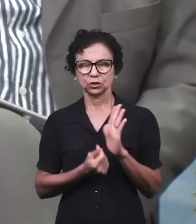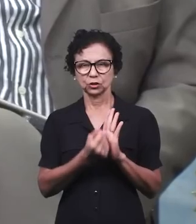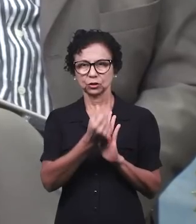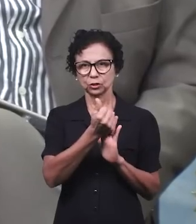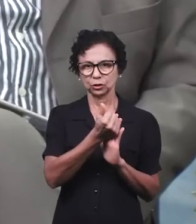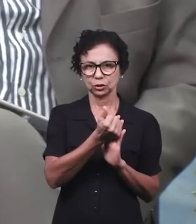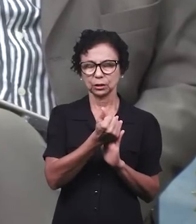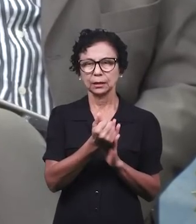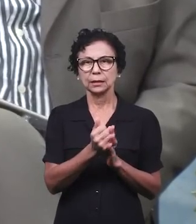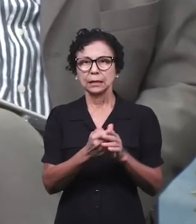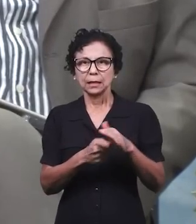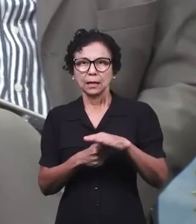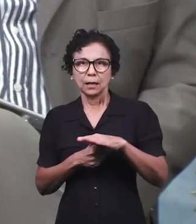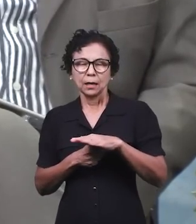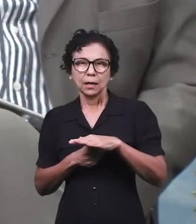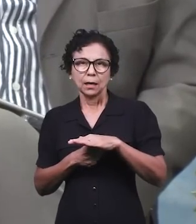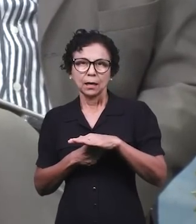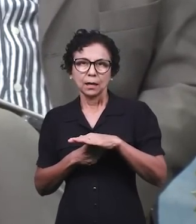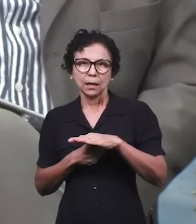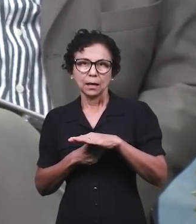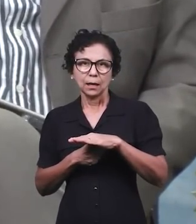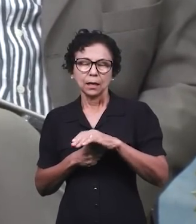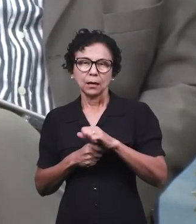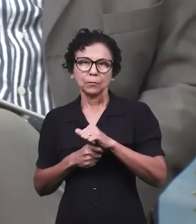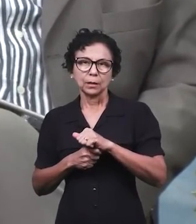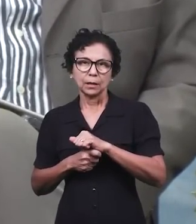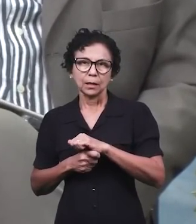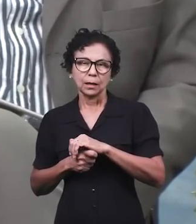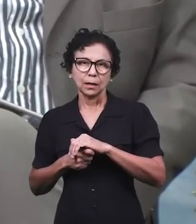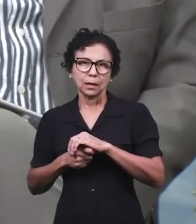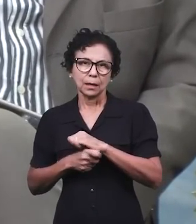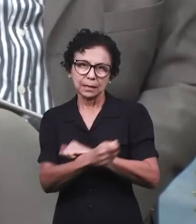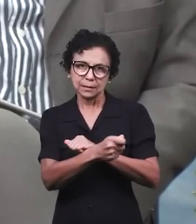de fazer a reserva, ainda proteger essa reserva